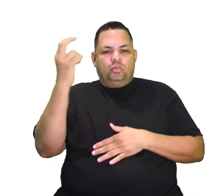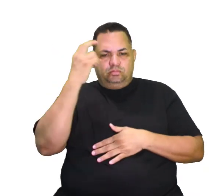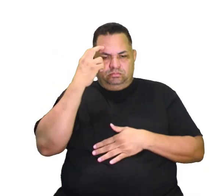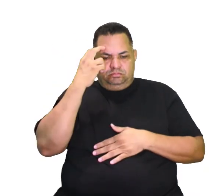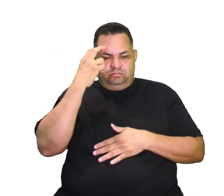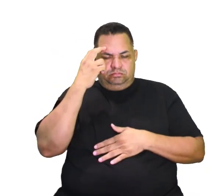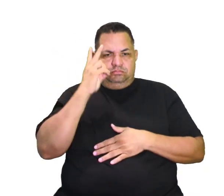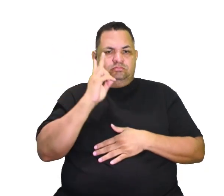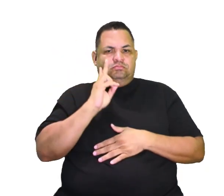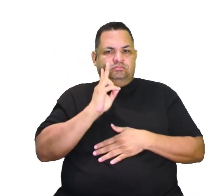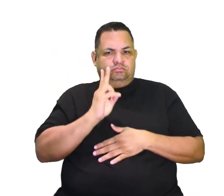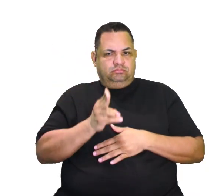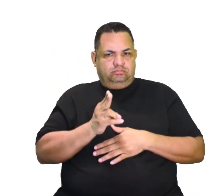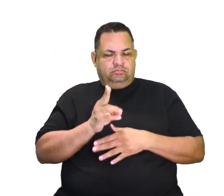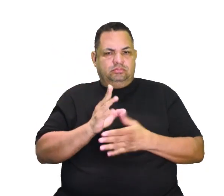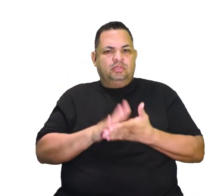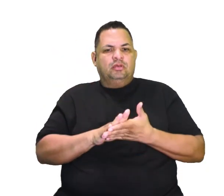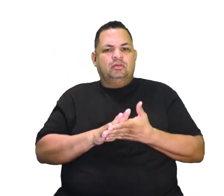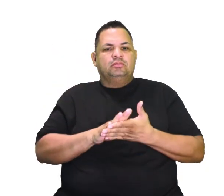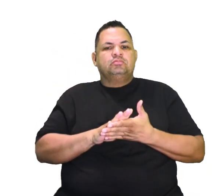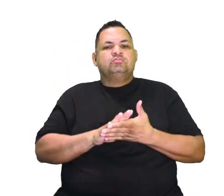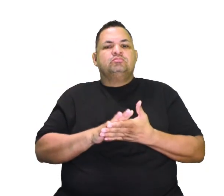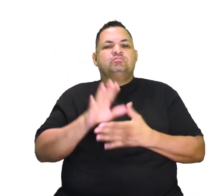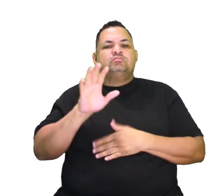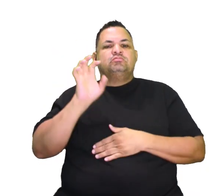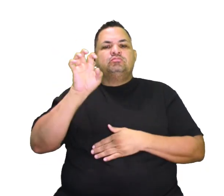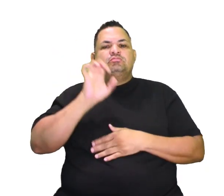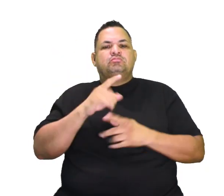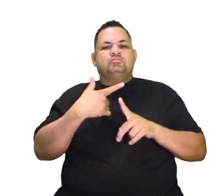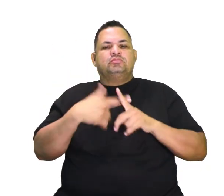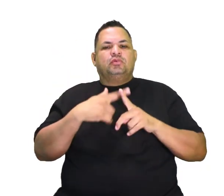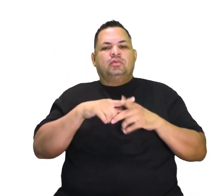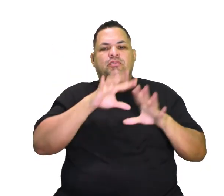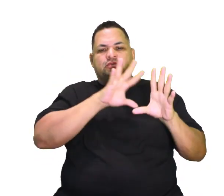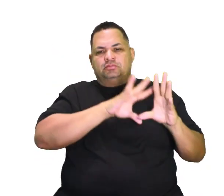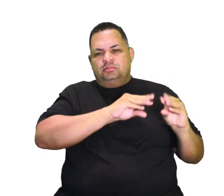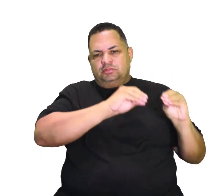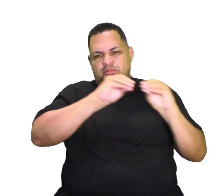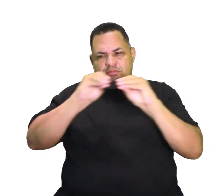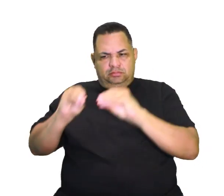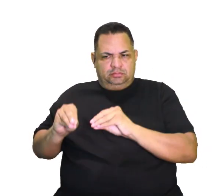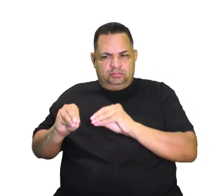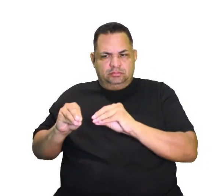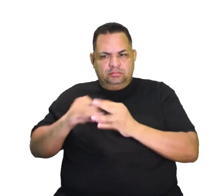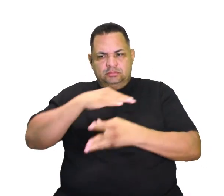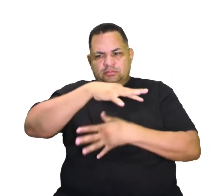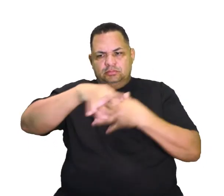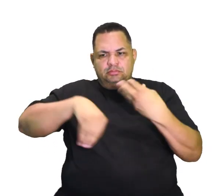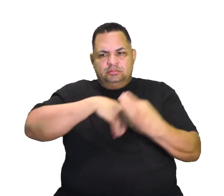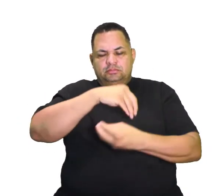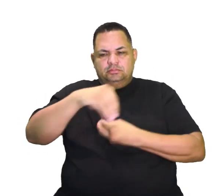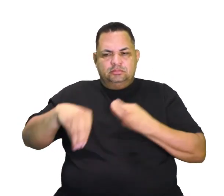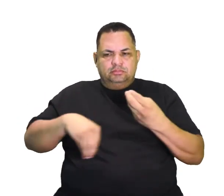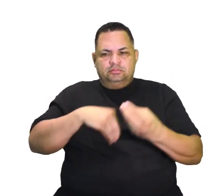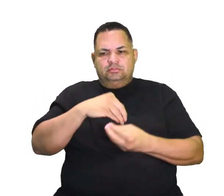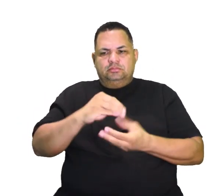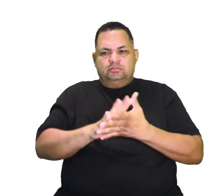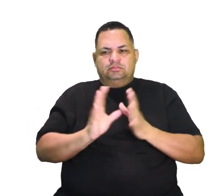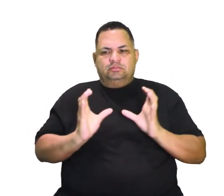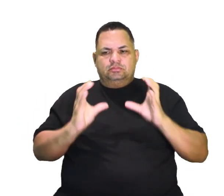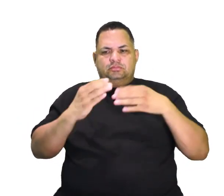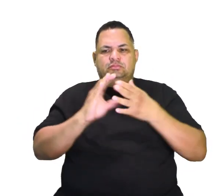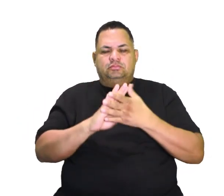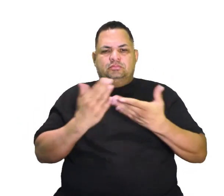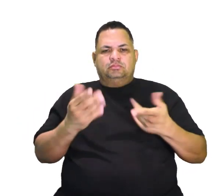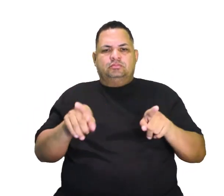cultura, numa mesma região, porque devido a essas migrações e essas misturas, né, de grupos,